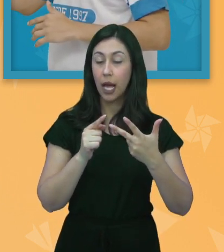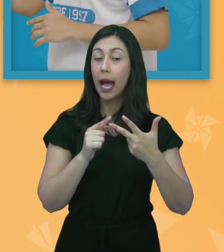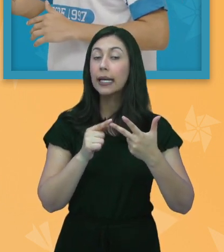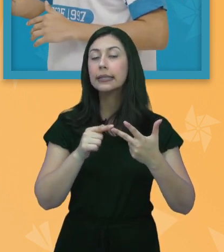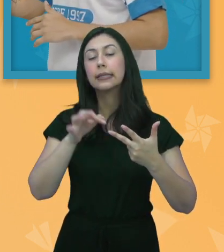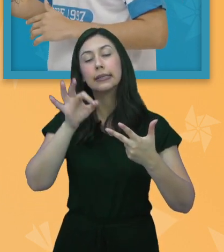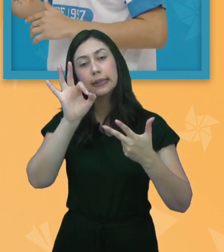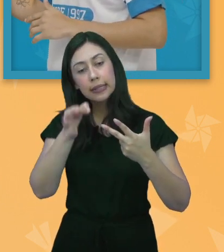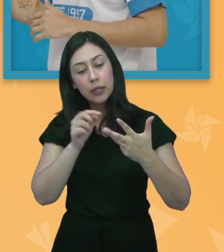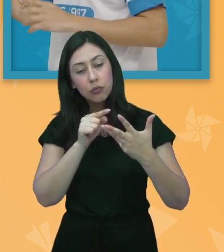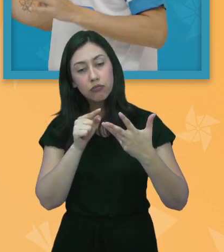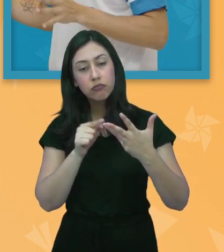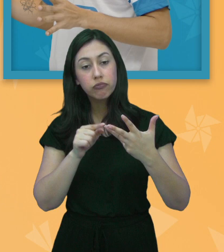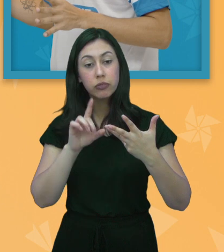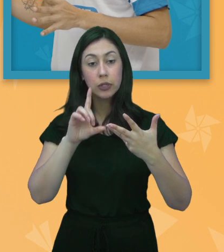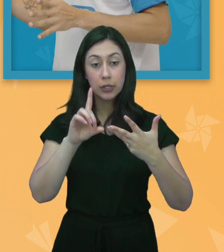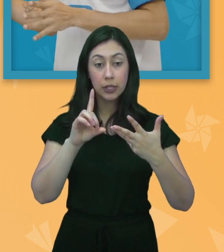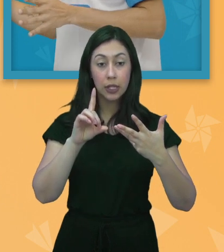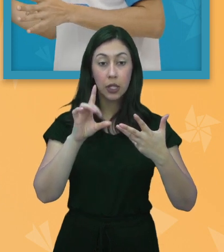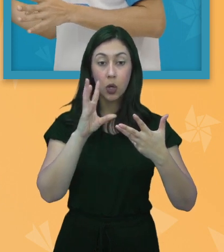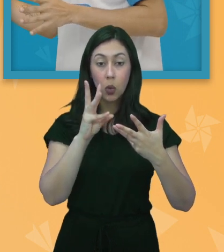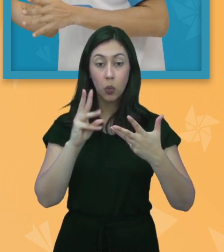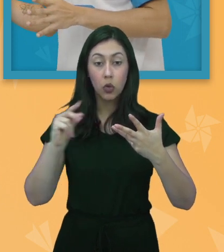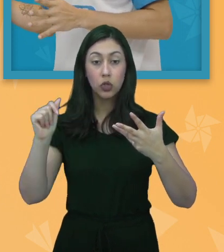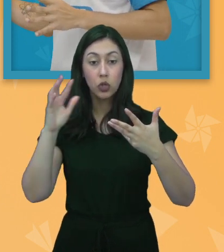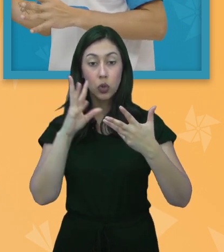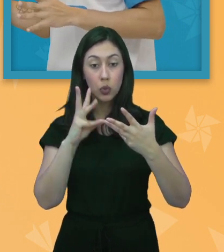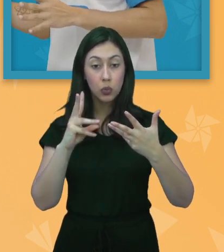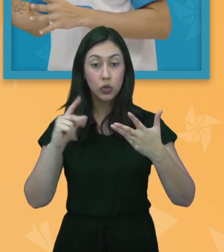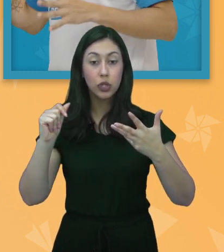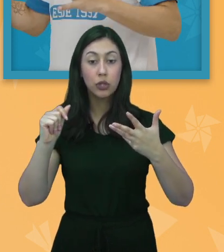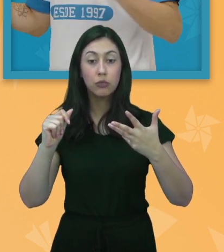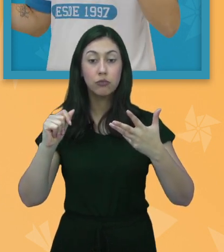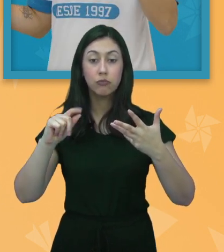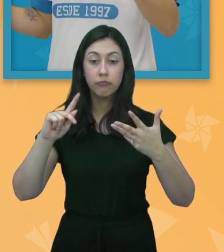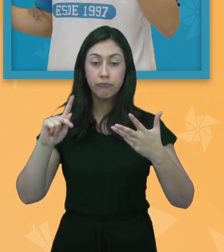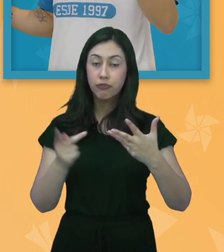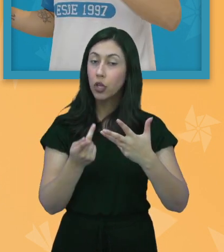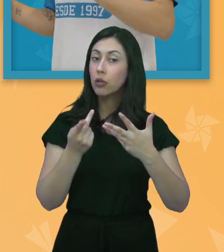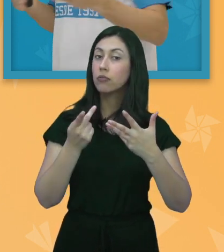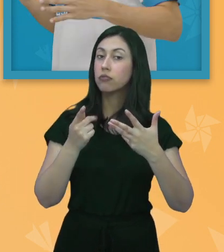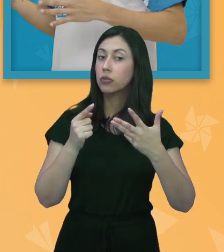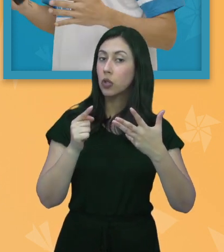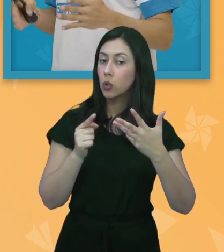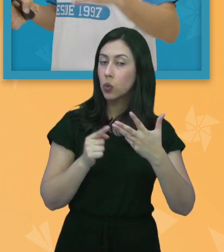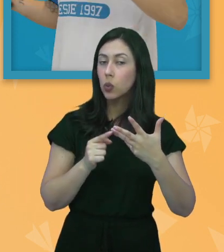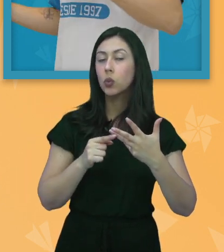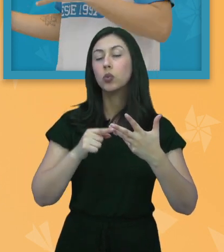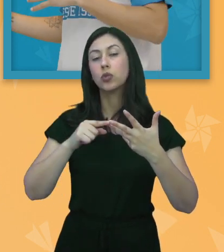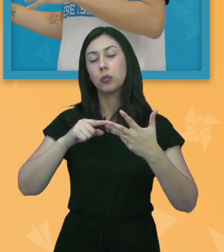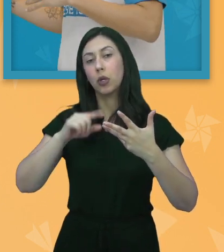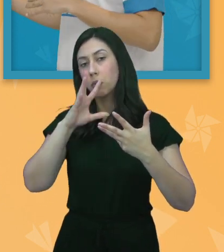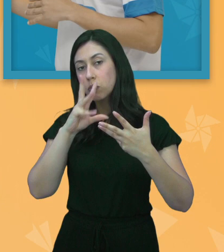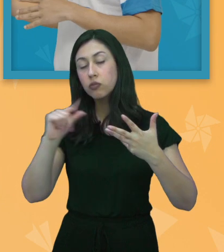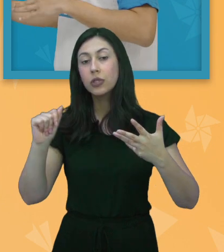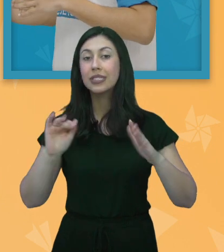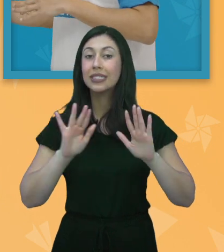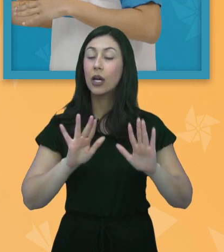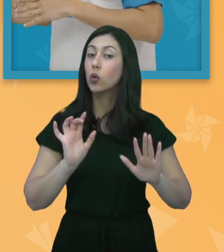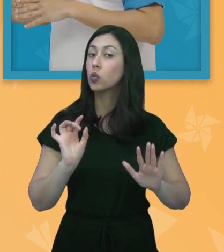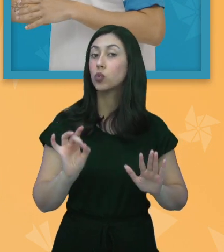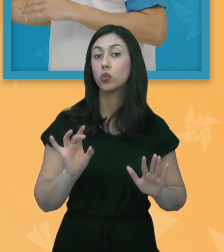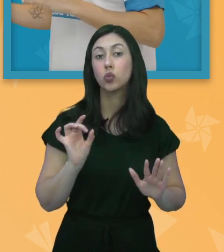homogênea, heterogênea, ok? E homogênea por último. Bom, a gente viu que o 3 e o 4 são heterogêneos, então nesse caso aqui